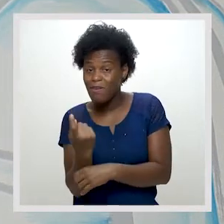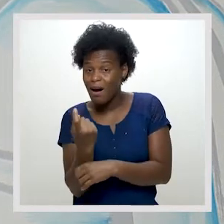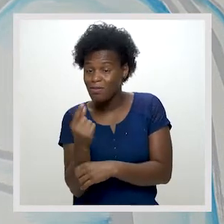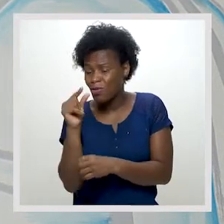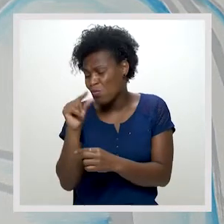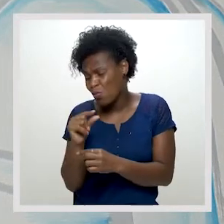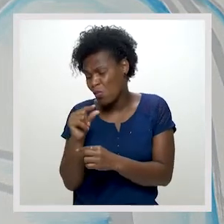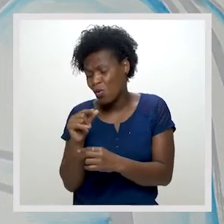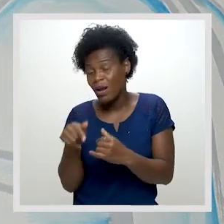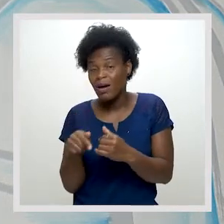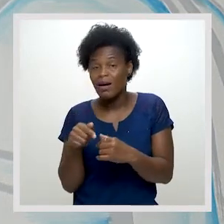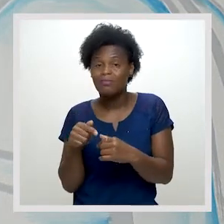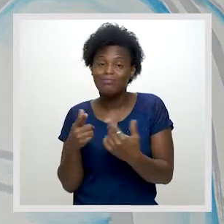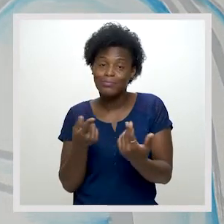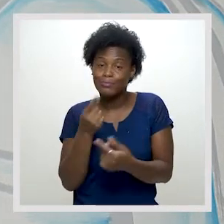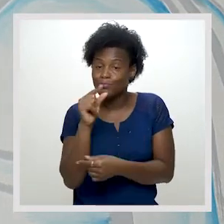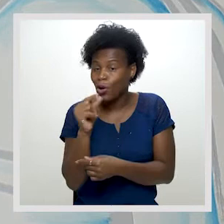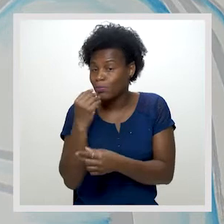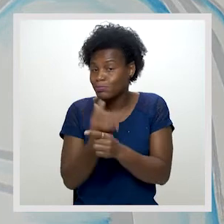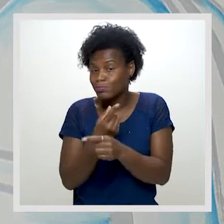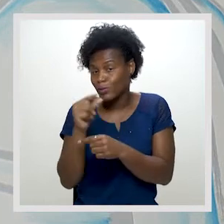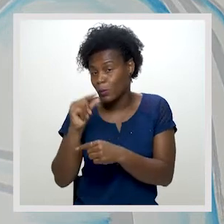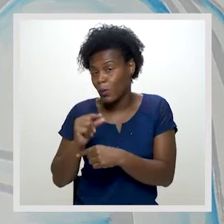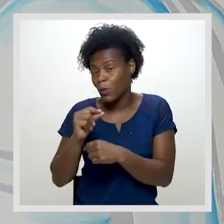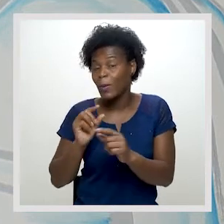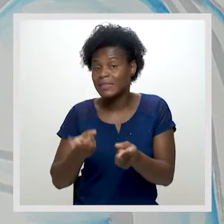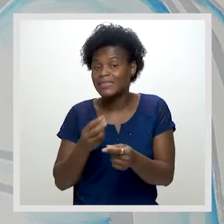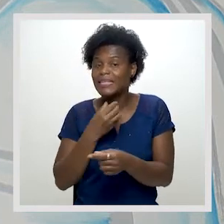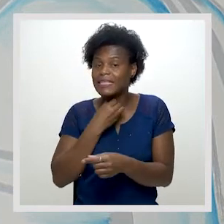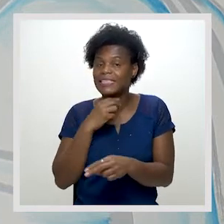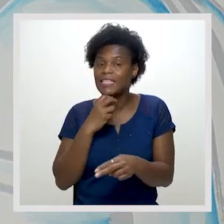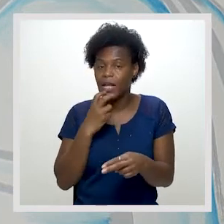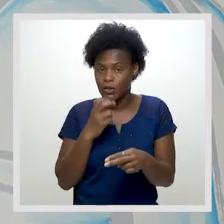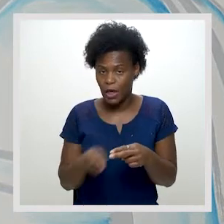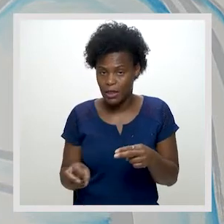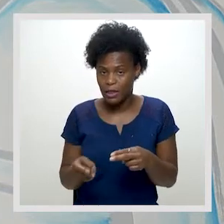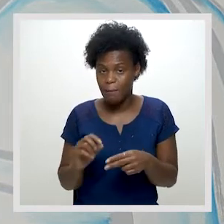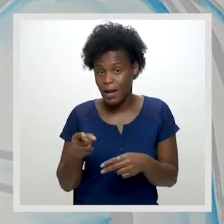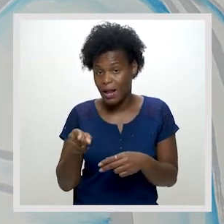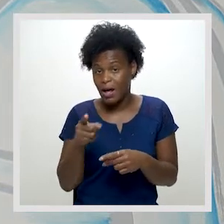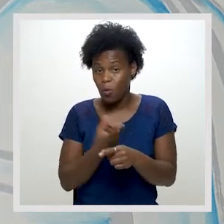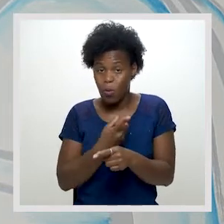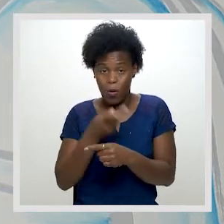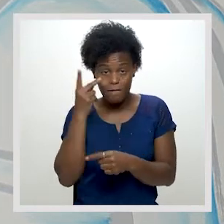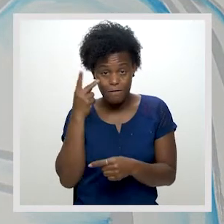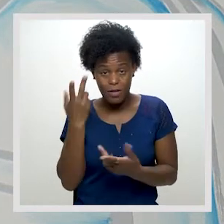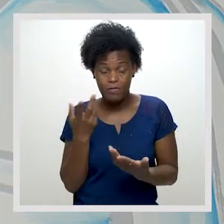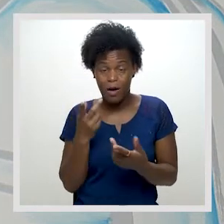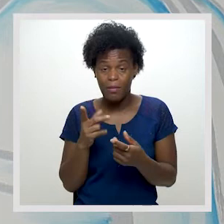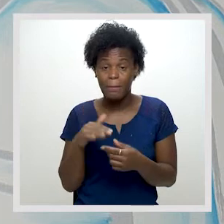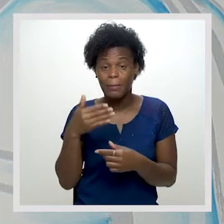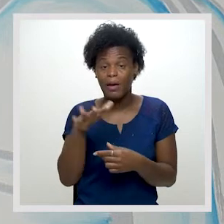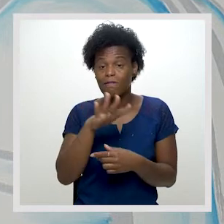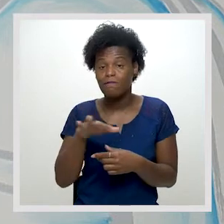de nutrientes fez com que iniciou a crise energética para esses seres vivos, ou para essas primeiras formas